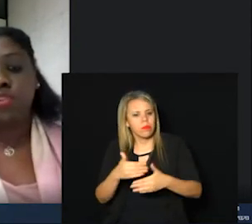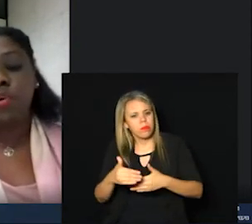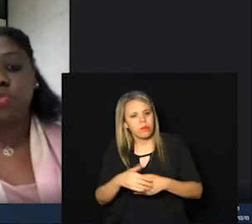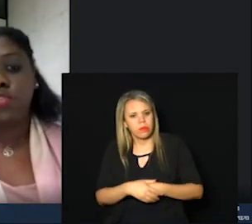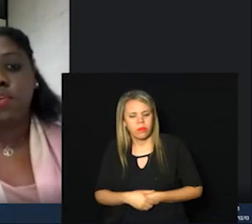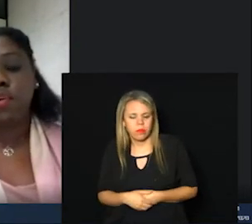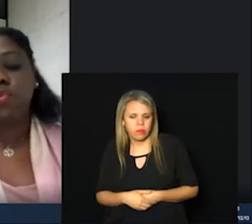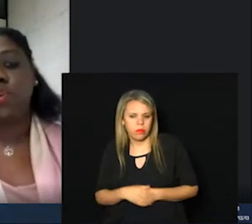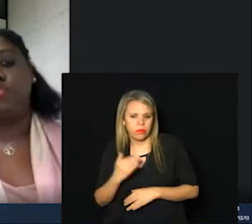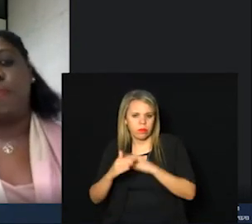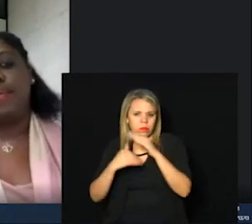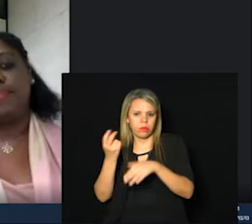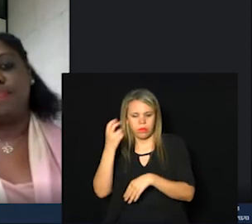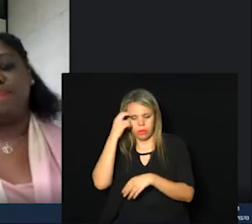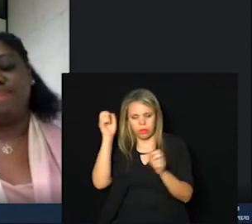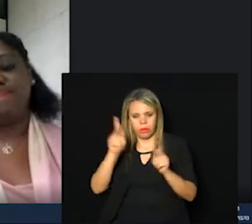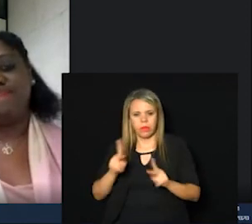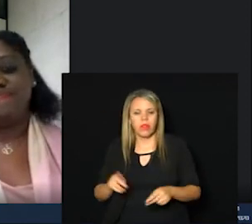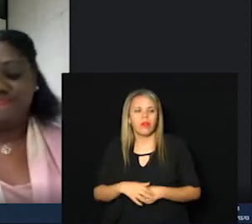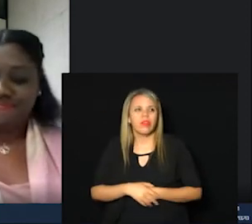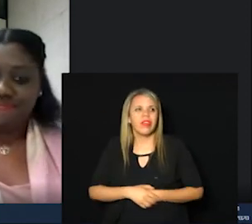de construção da cultura de paz.